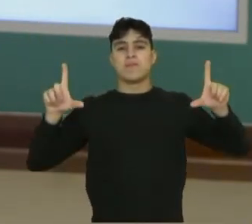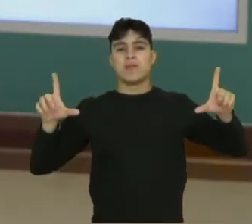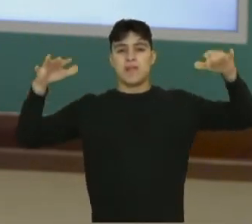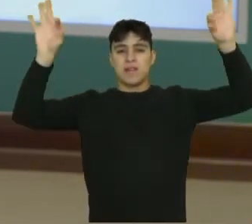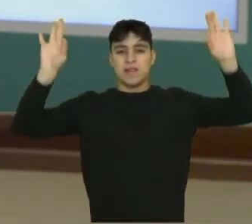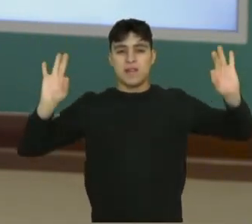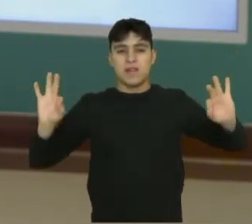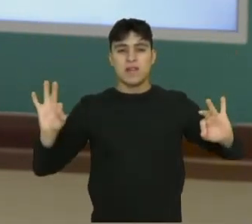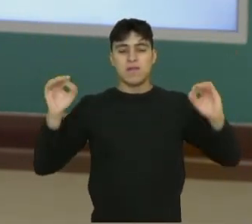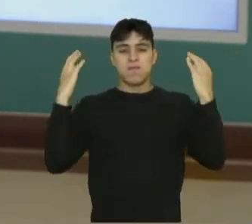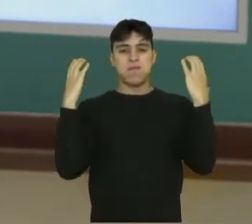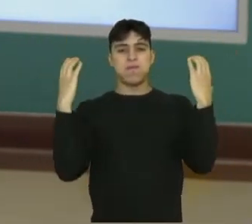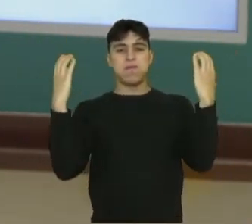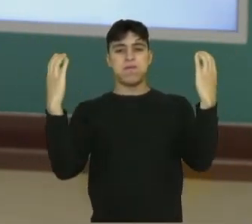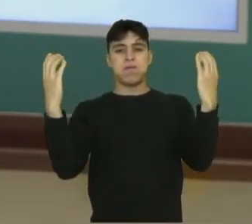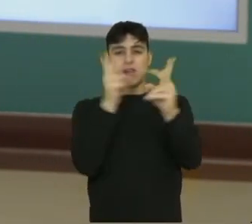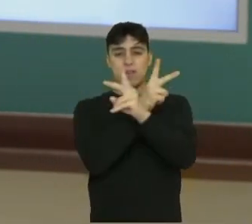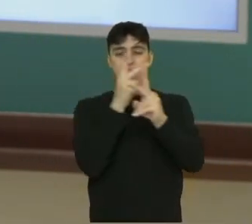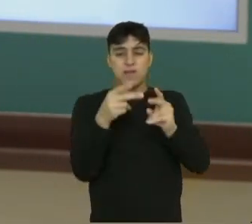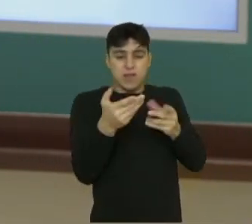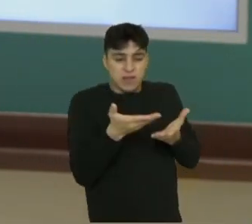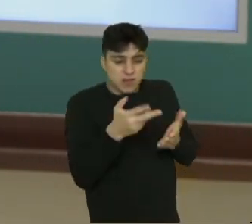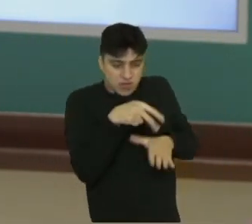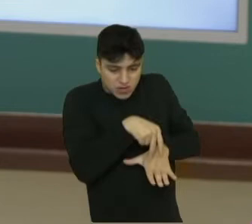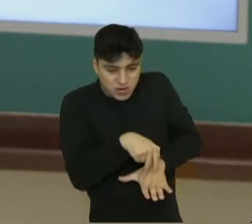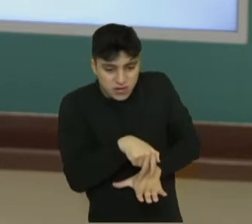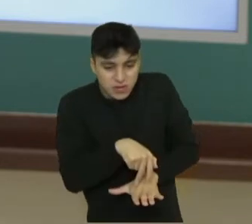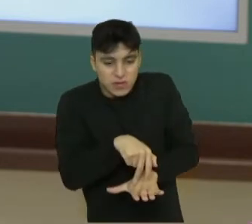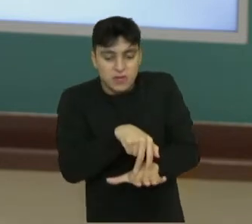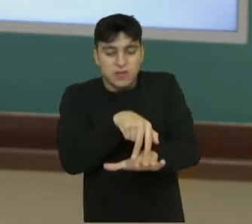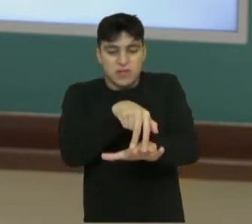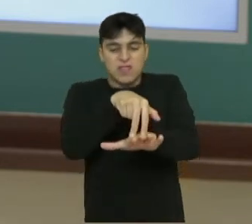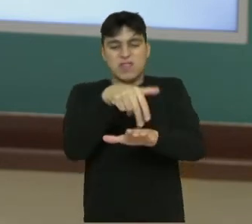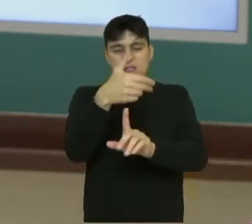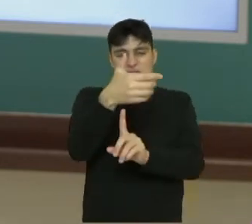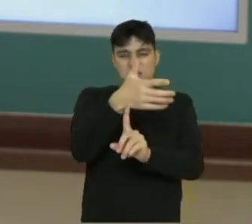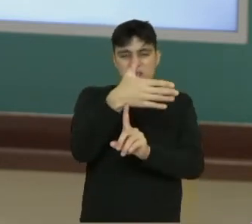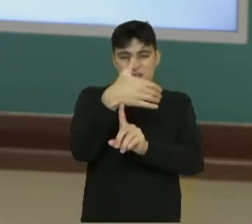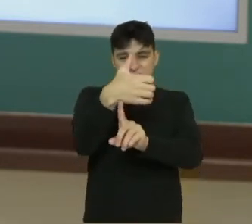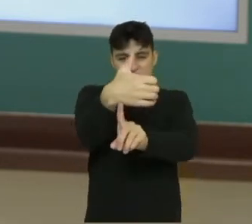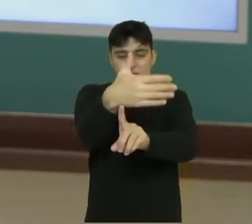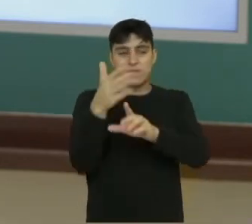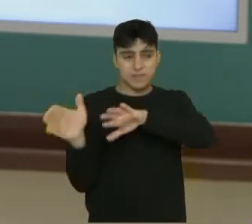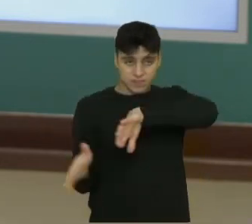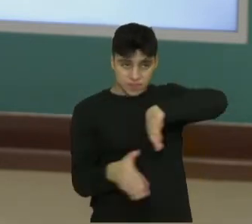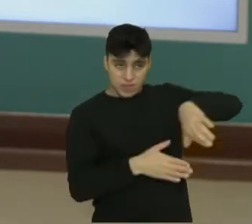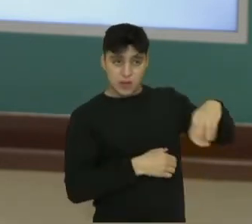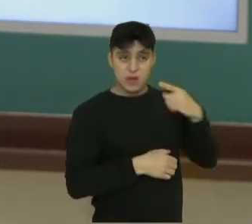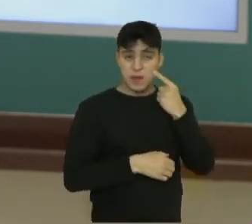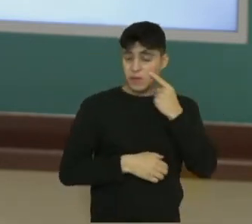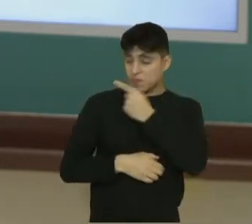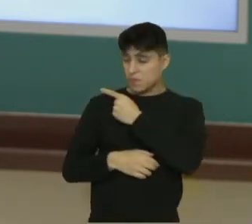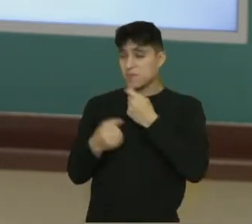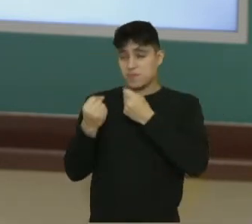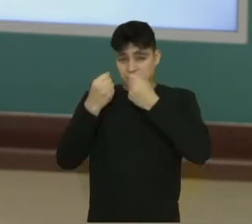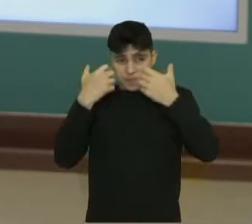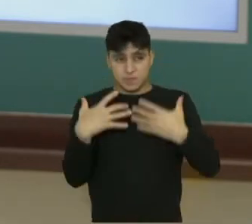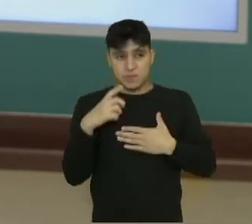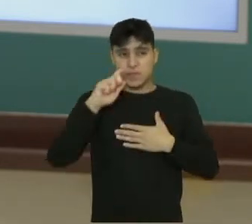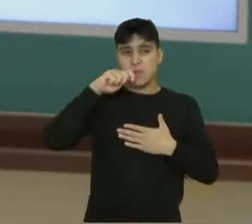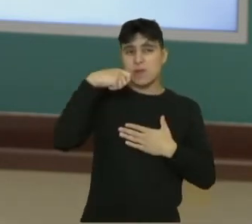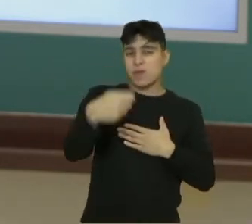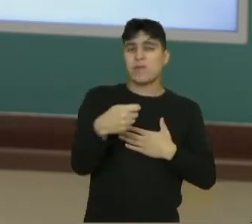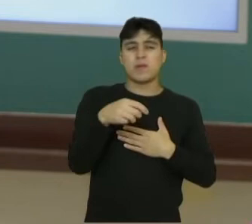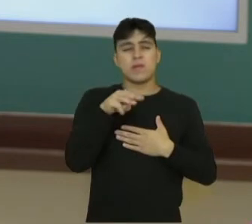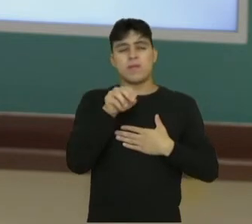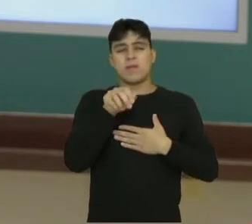então vamos falar aqui sobre as chamadas matrizes energéticas, né? Então, quando a gente fala matrizes, energia,